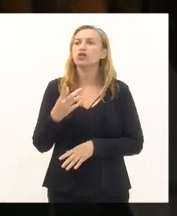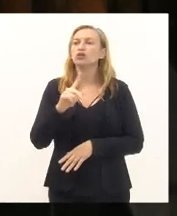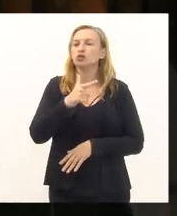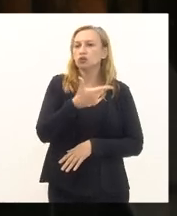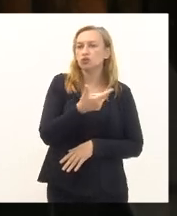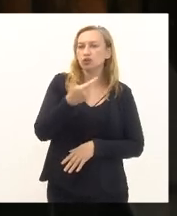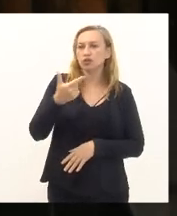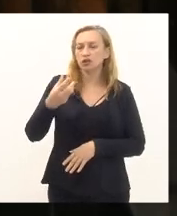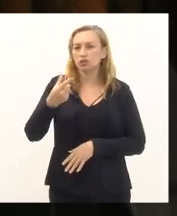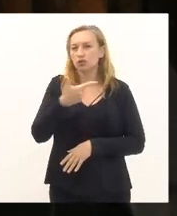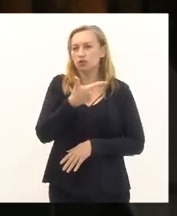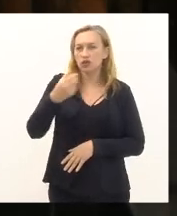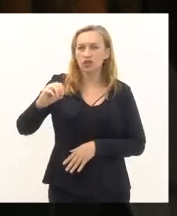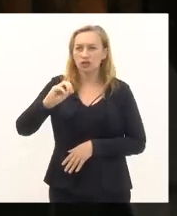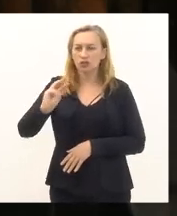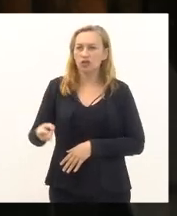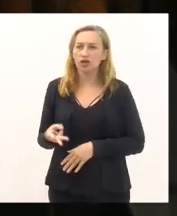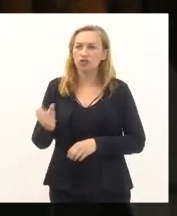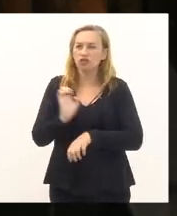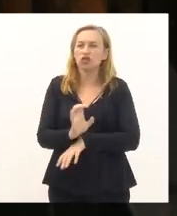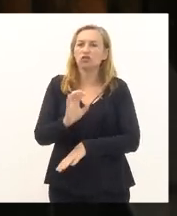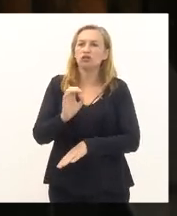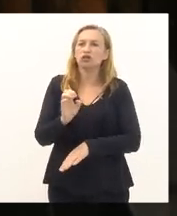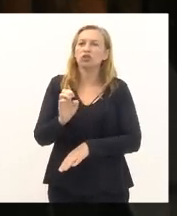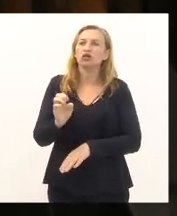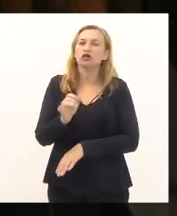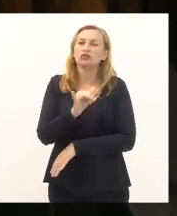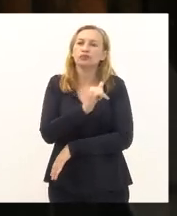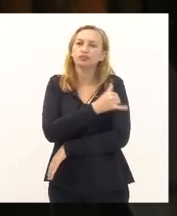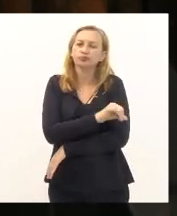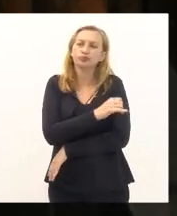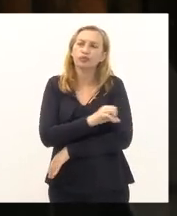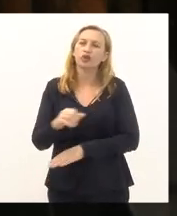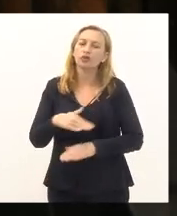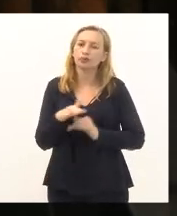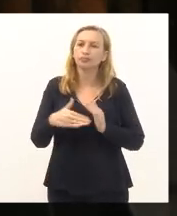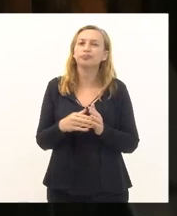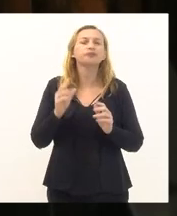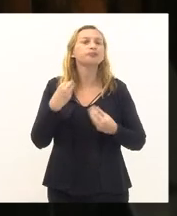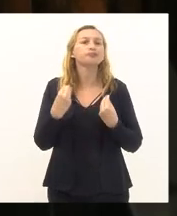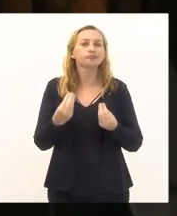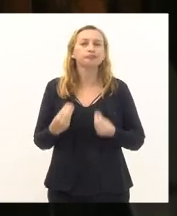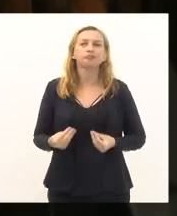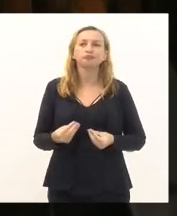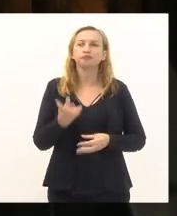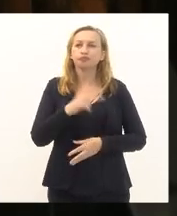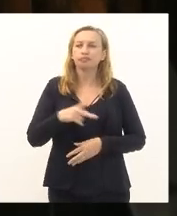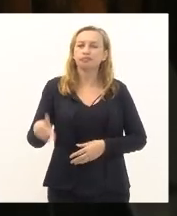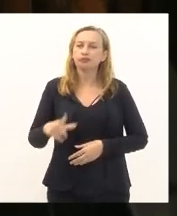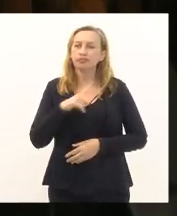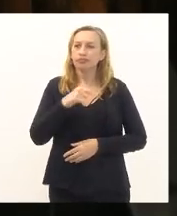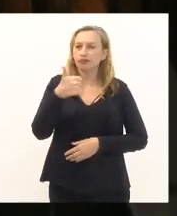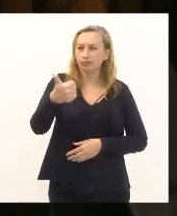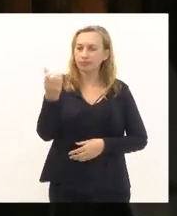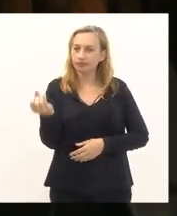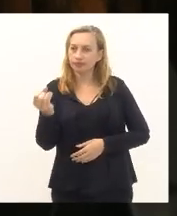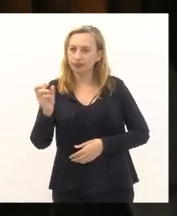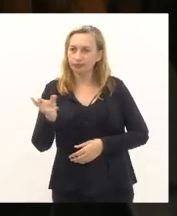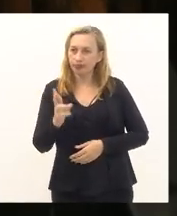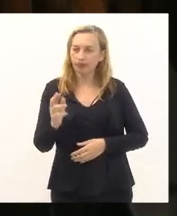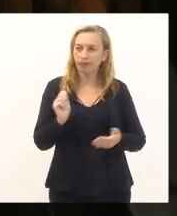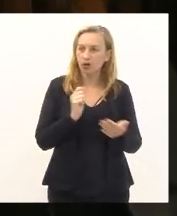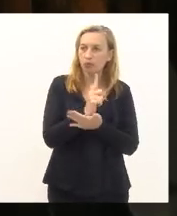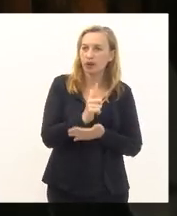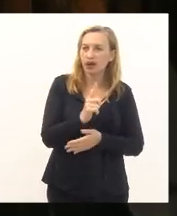R$ 300 milhões no estado do Rio de Janeiro inteiro. Para quê? Para que os professores tenham R$ 160 para comprar um livro e os alunos